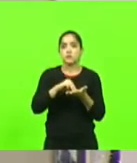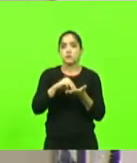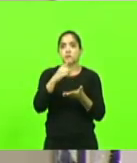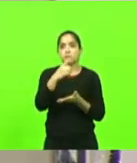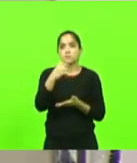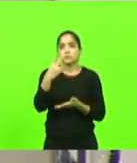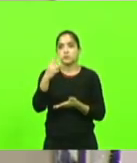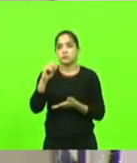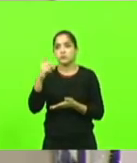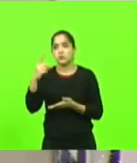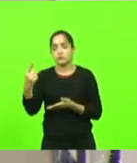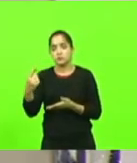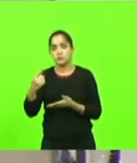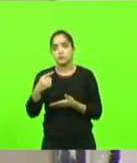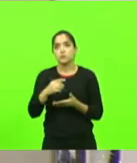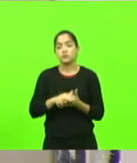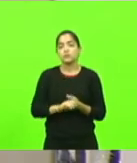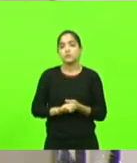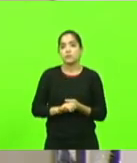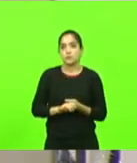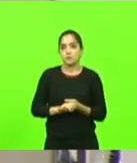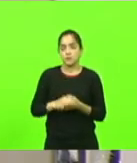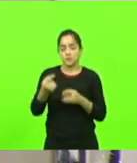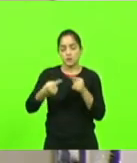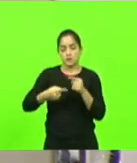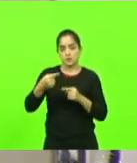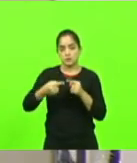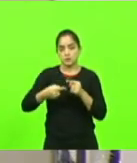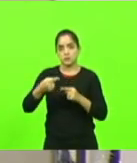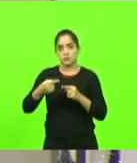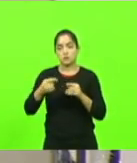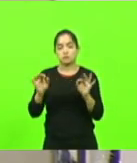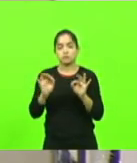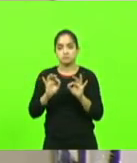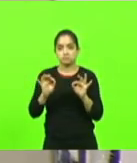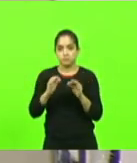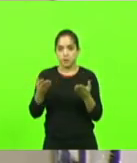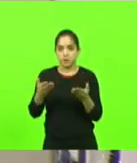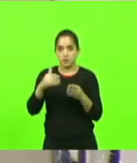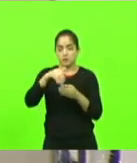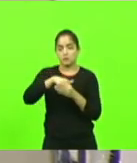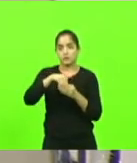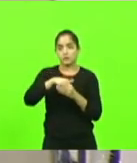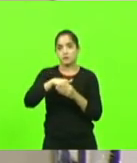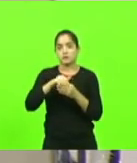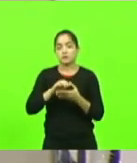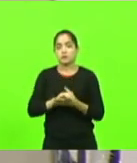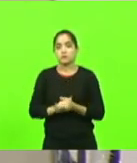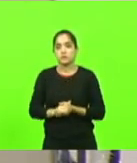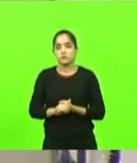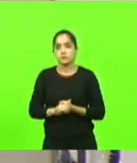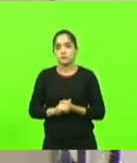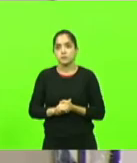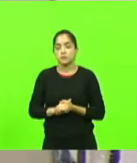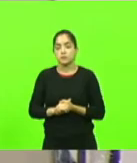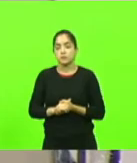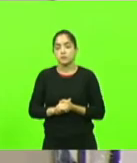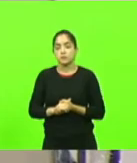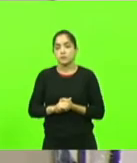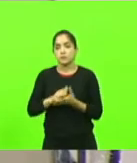de Rio do Sul. Em discussão. Não havendo quem queira discutir, em votação. Deputados que aprovam, permaneçam como se